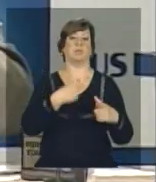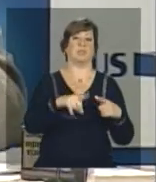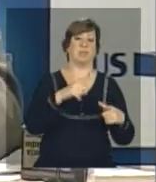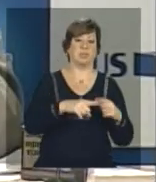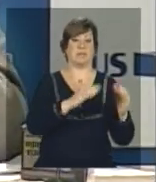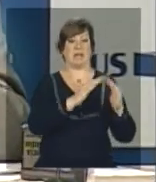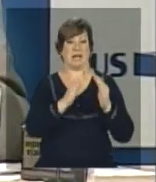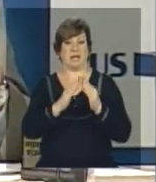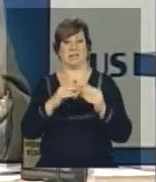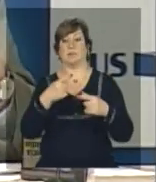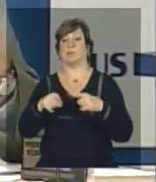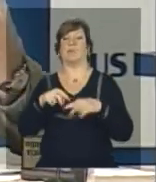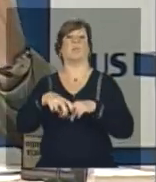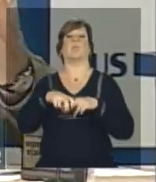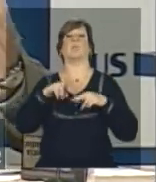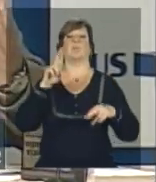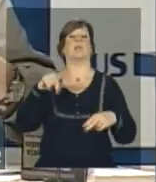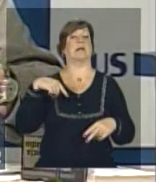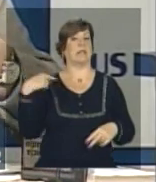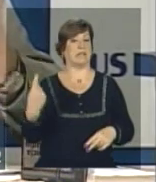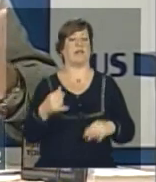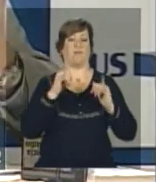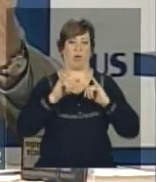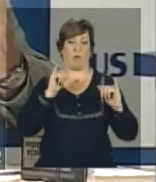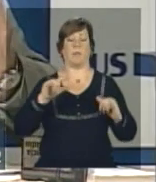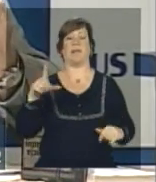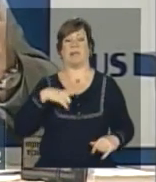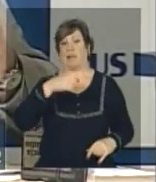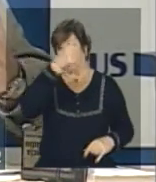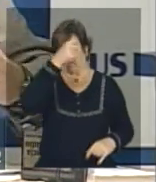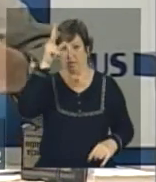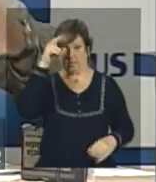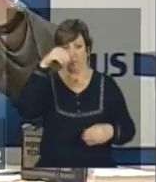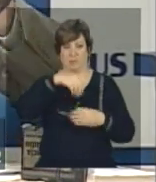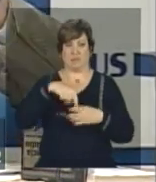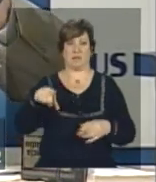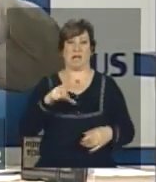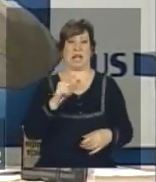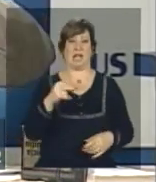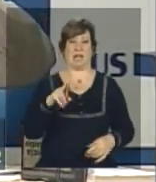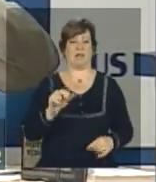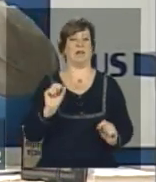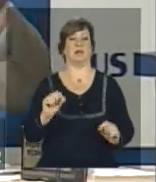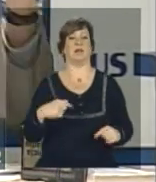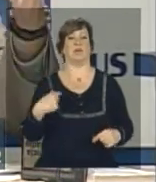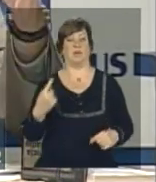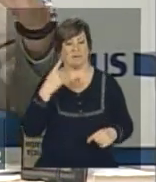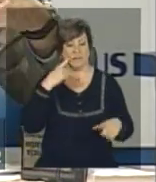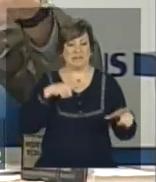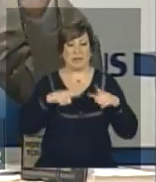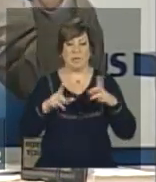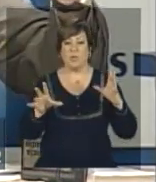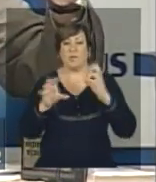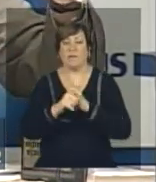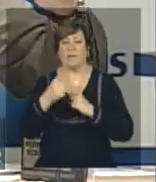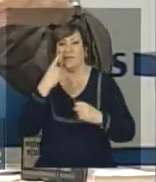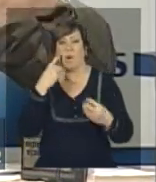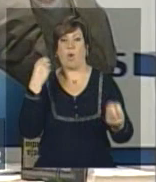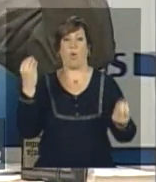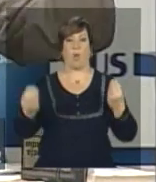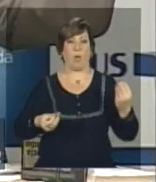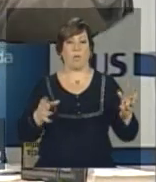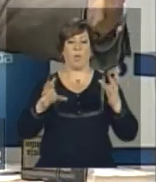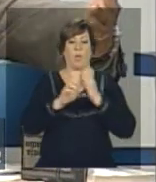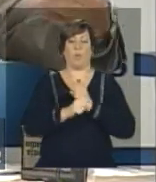mais focalizada, essa riqueza e a força que tem o Lira, de você não trabalhar com o número de casos, mas trabalhar